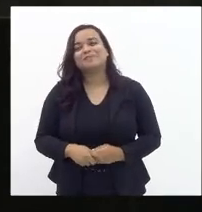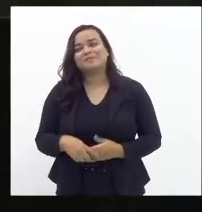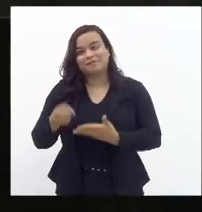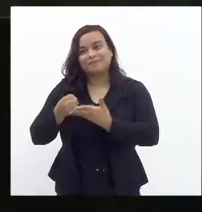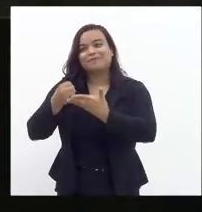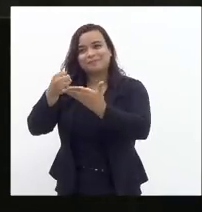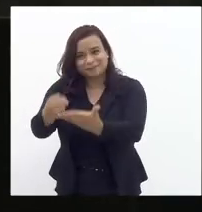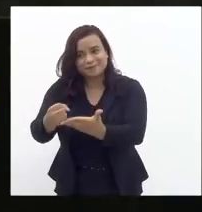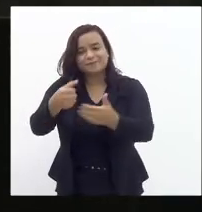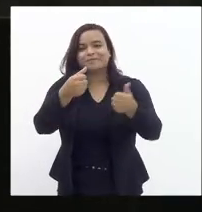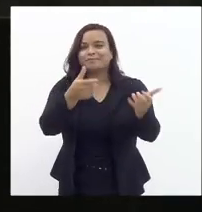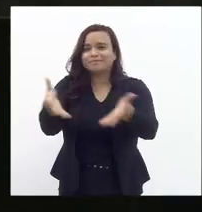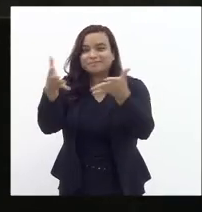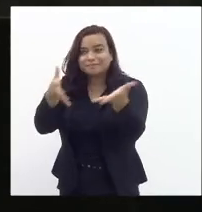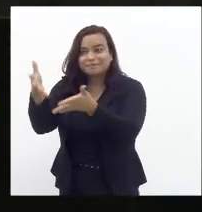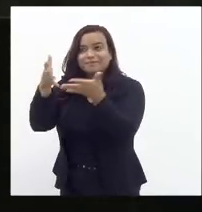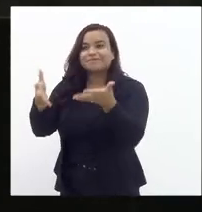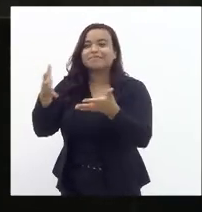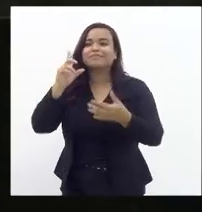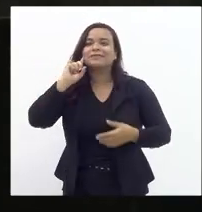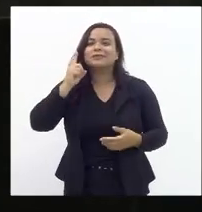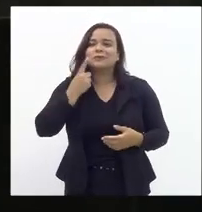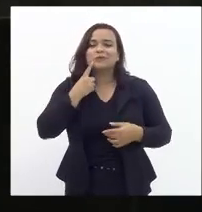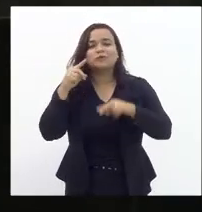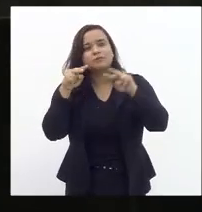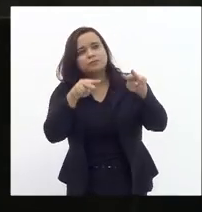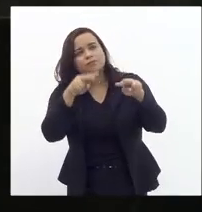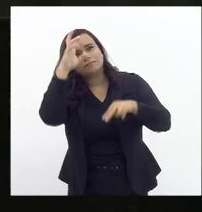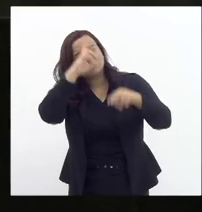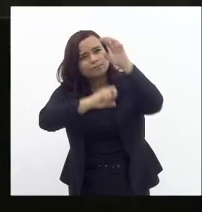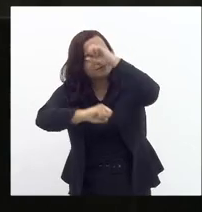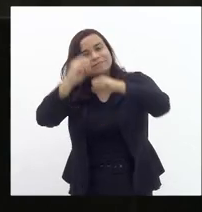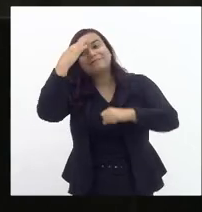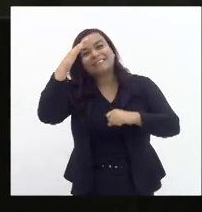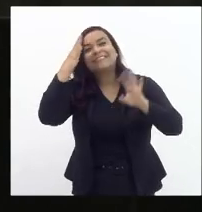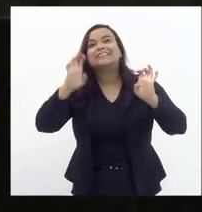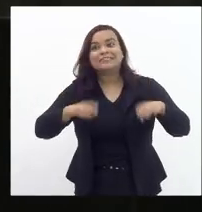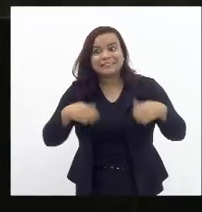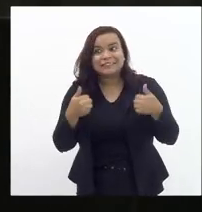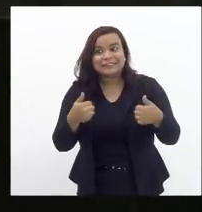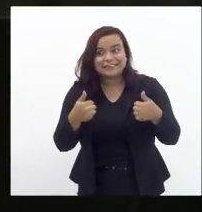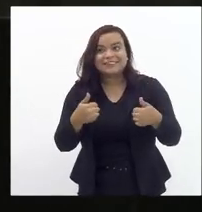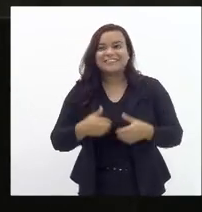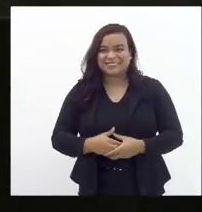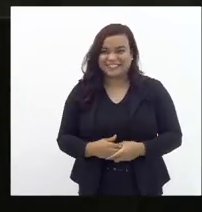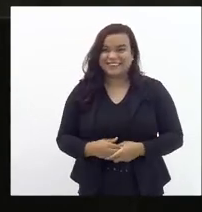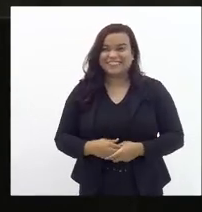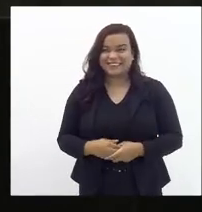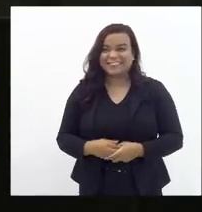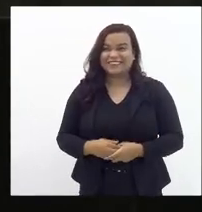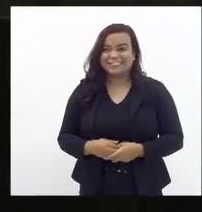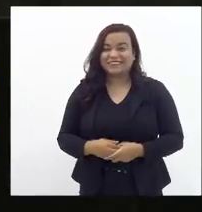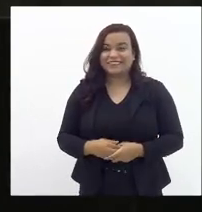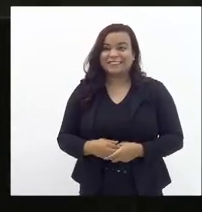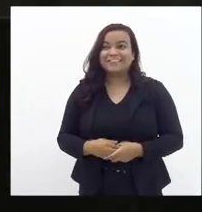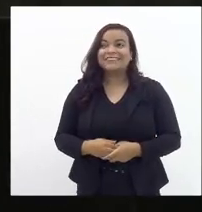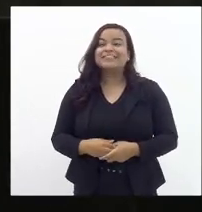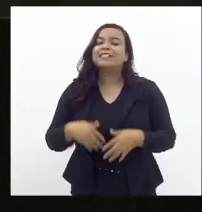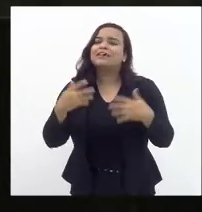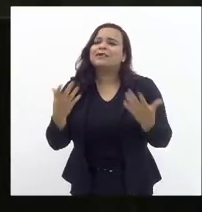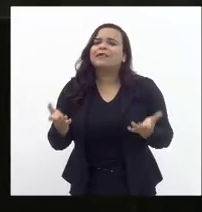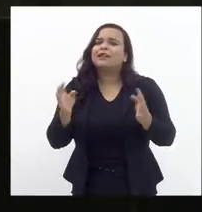leva a nossa voz aos deficientes auditivos, senhoras e